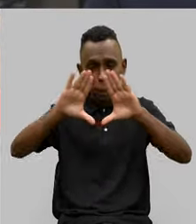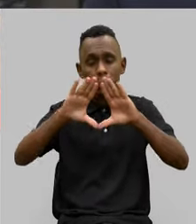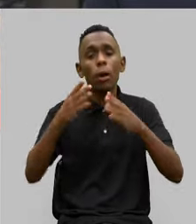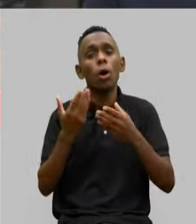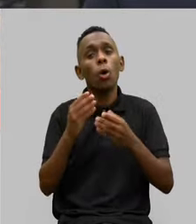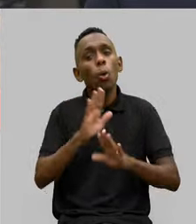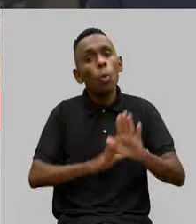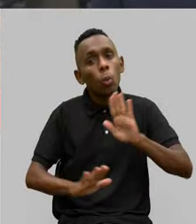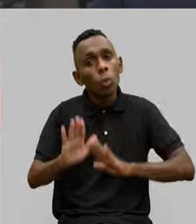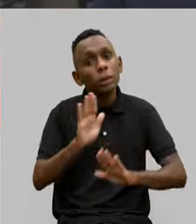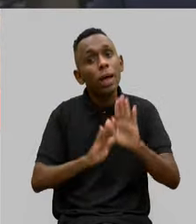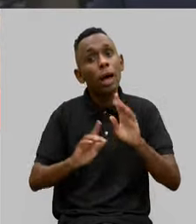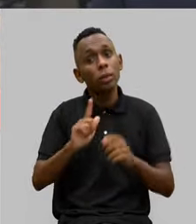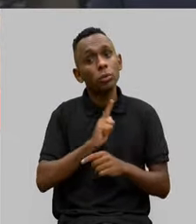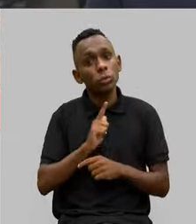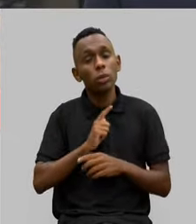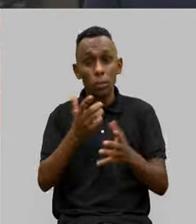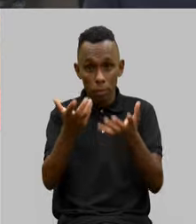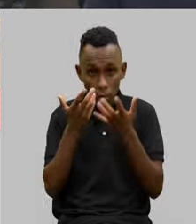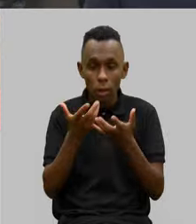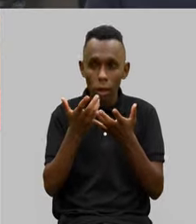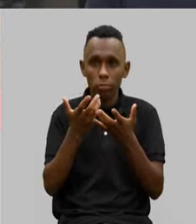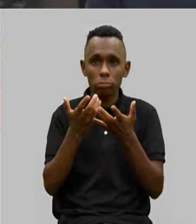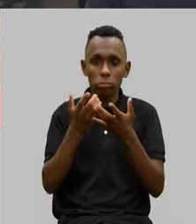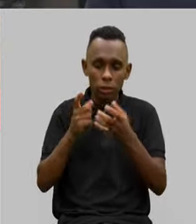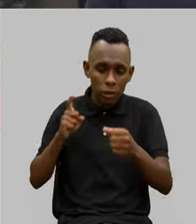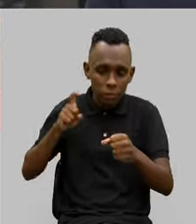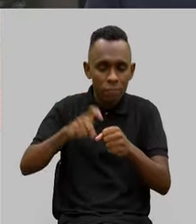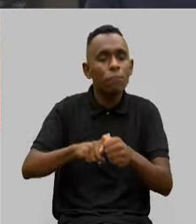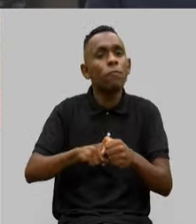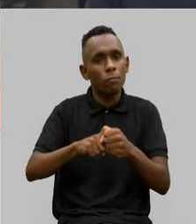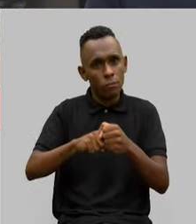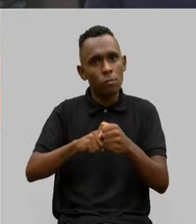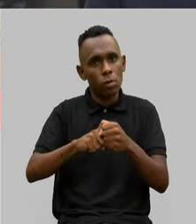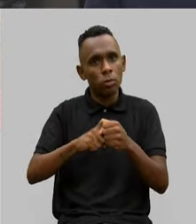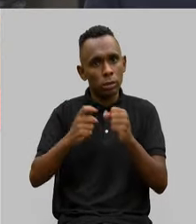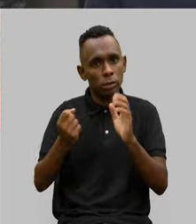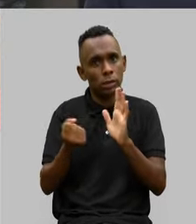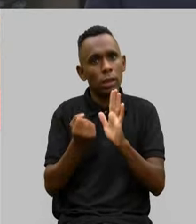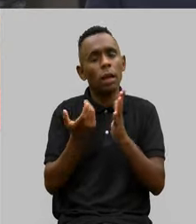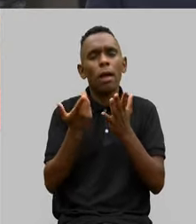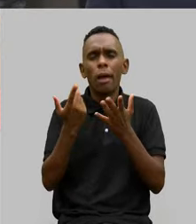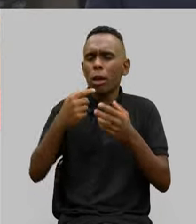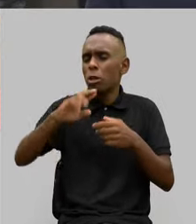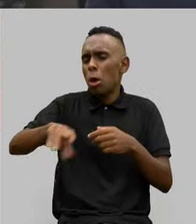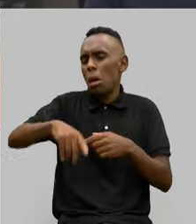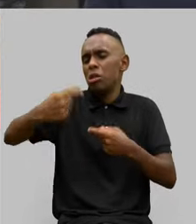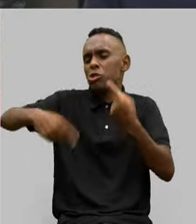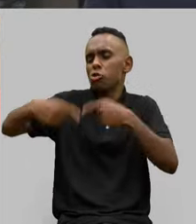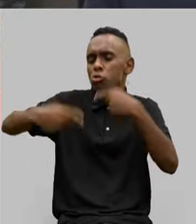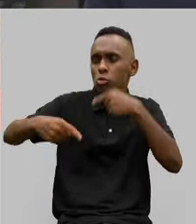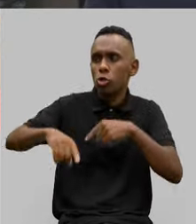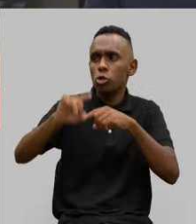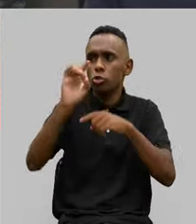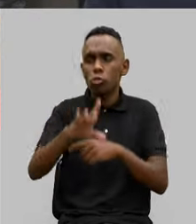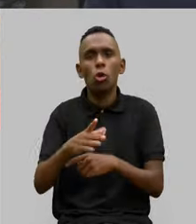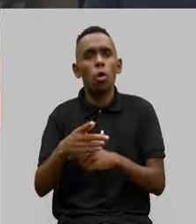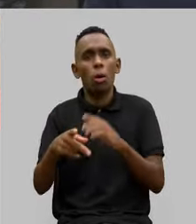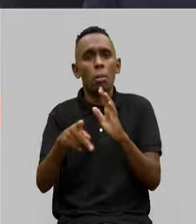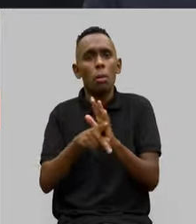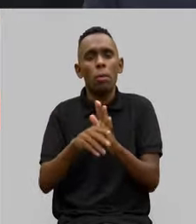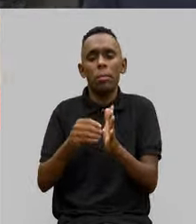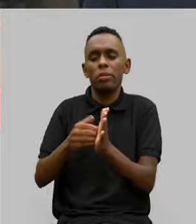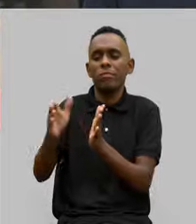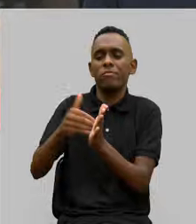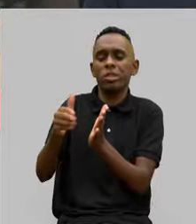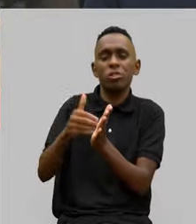cuidado nós queremos reparação não adianta mais eh discutir as coisas desapropriando a